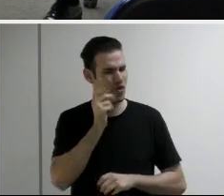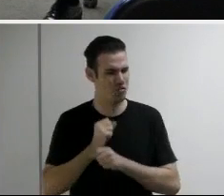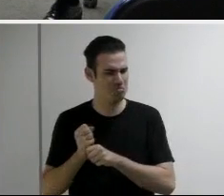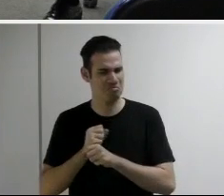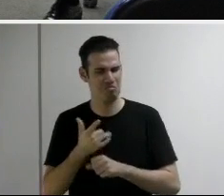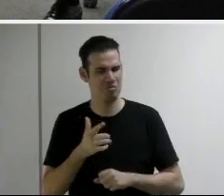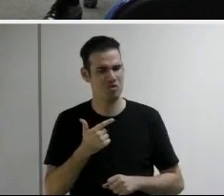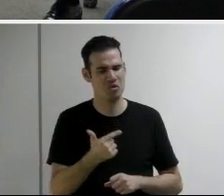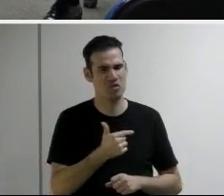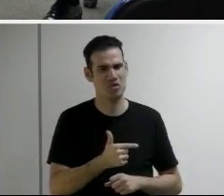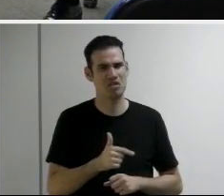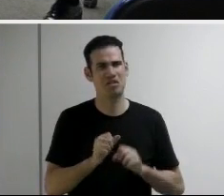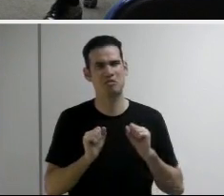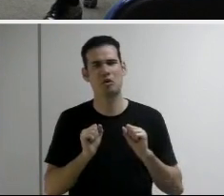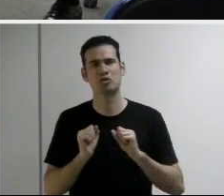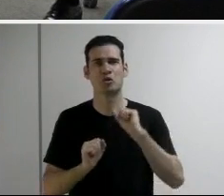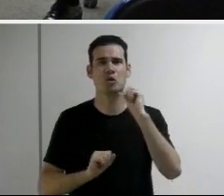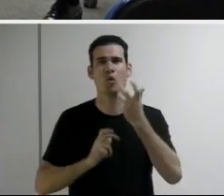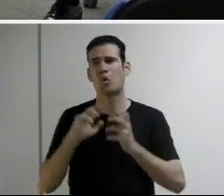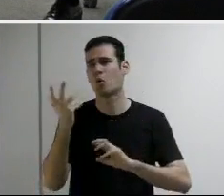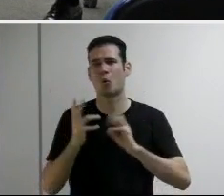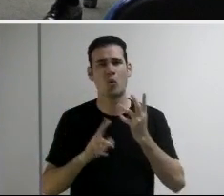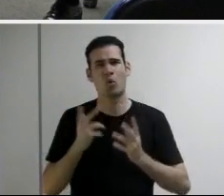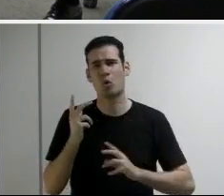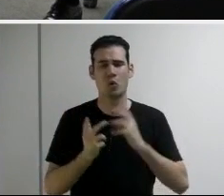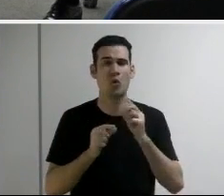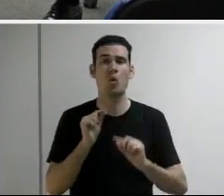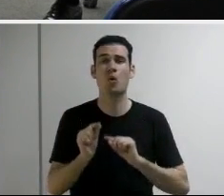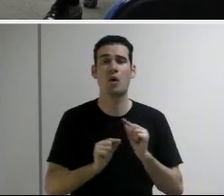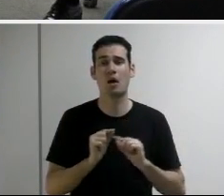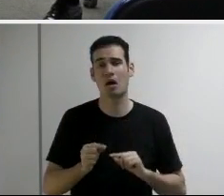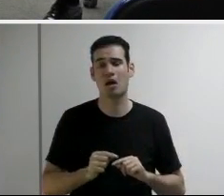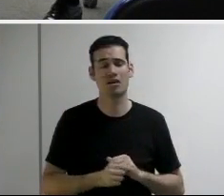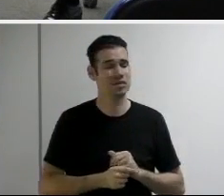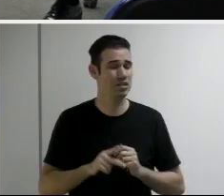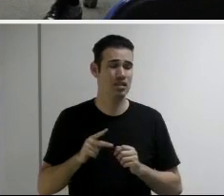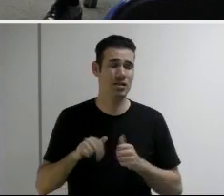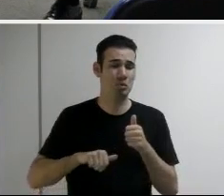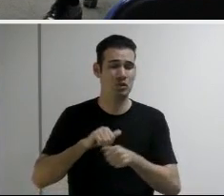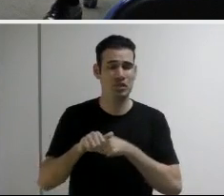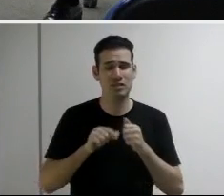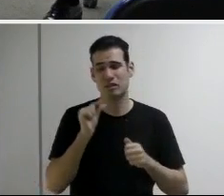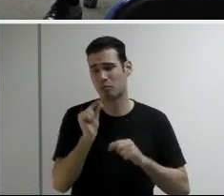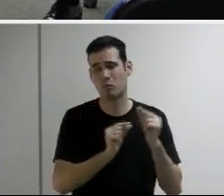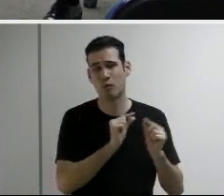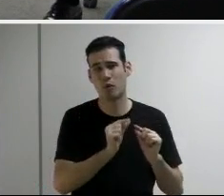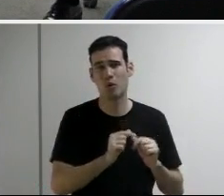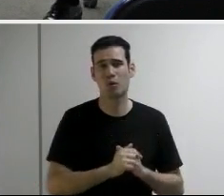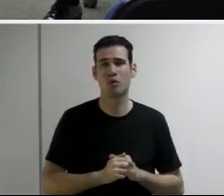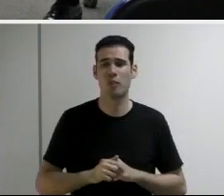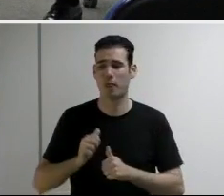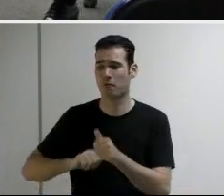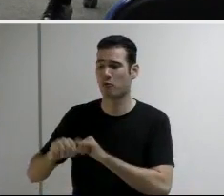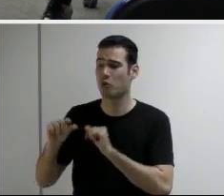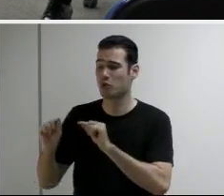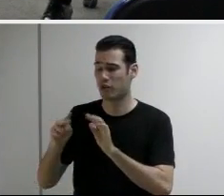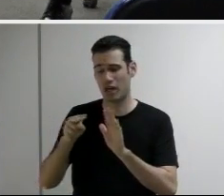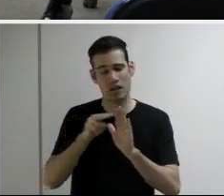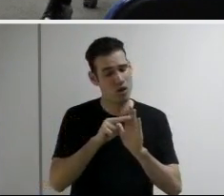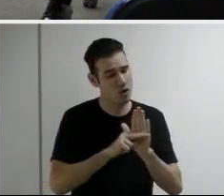O GDPR, substancialmente, muda muito pouco no que a Europa pratica em termos de proteção de dados. Muda mais do que tudo normas